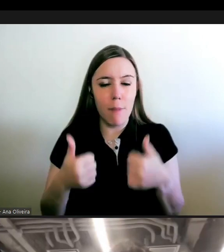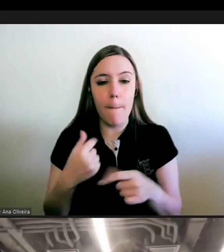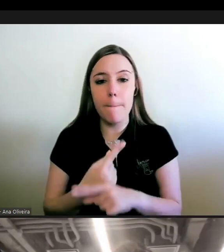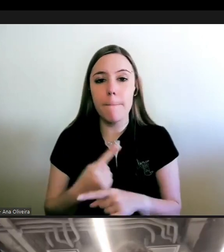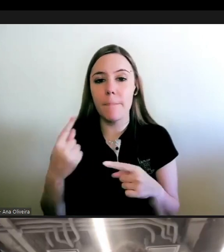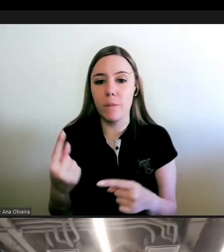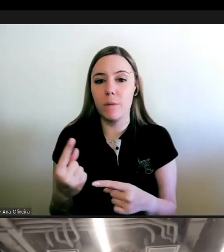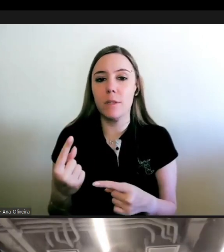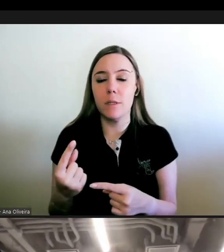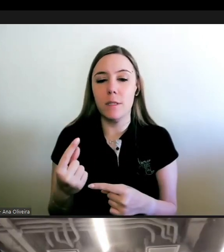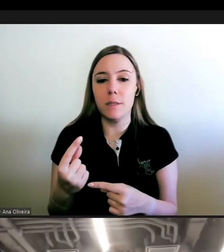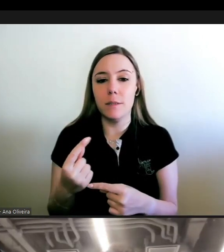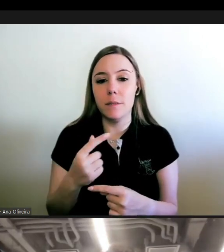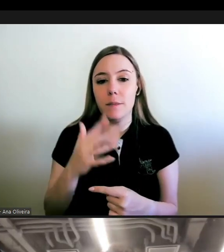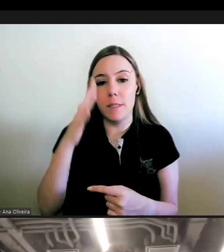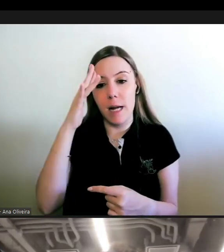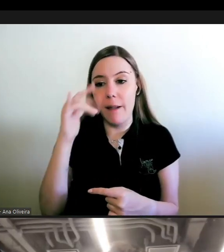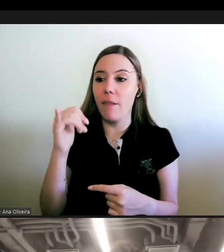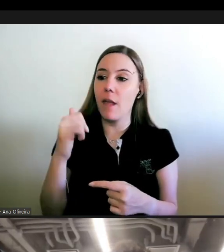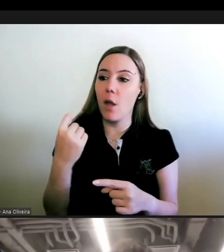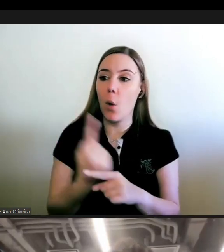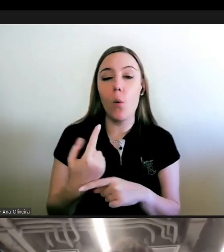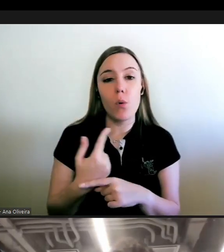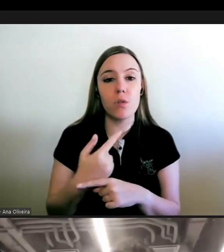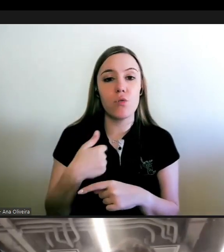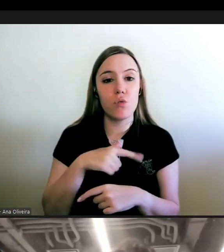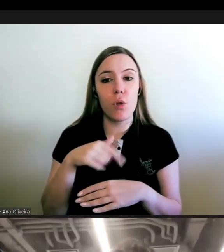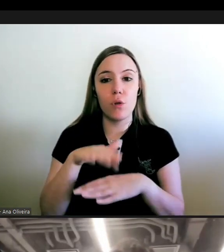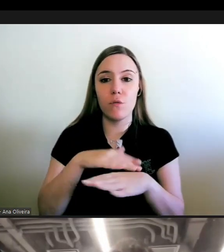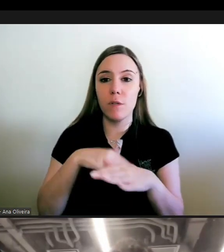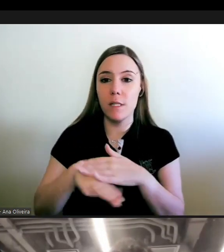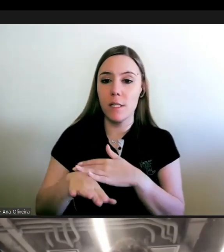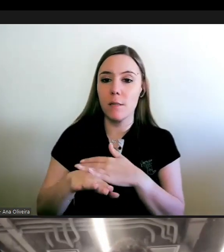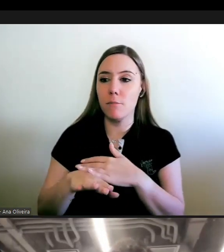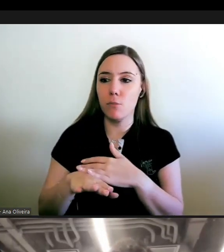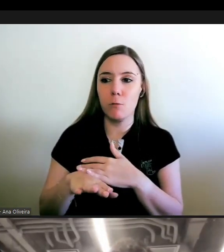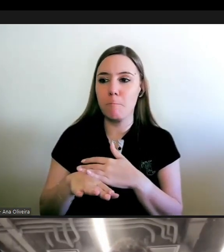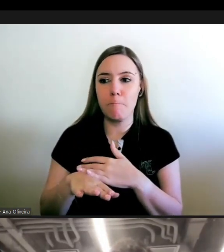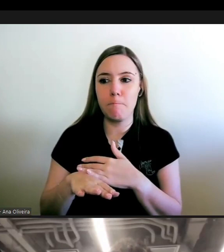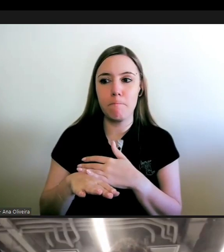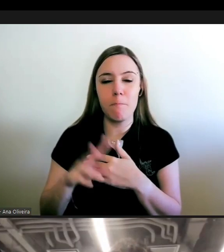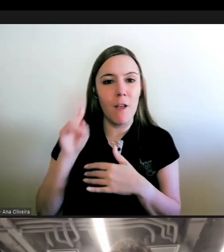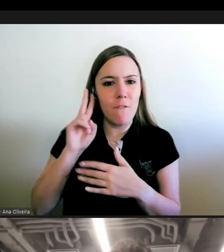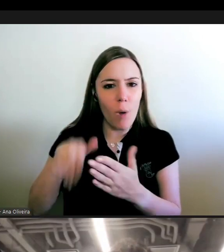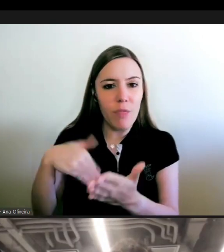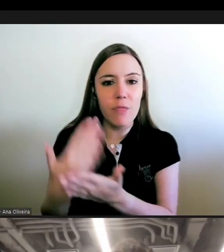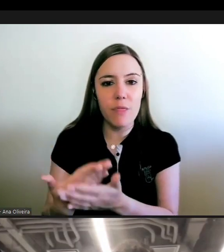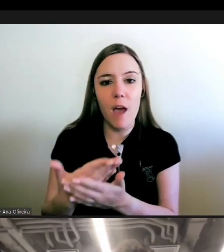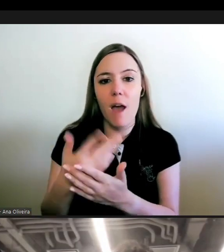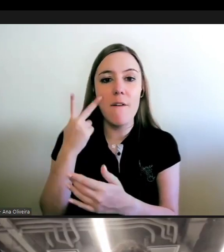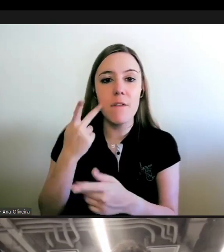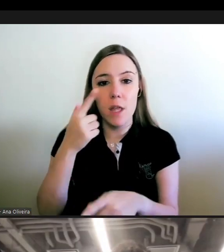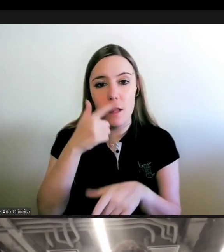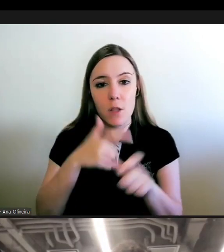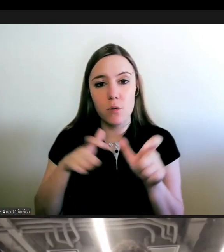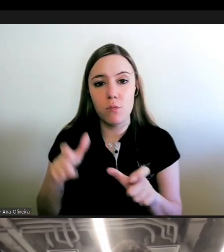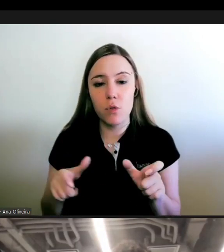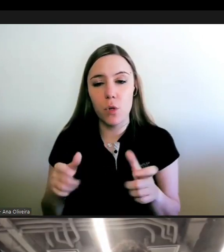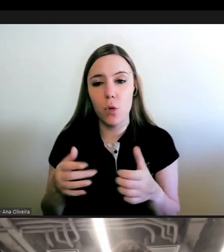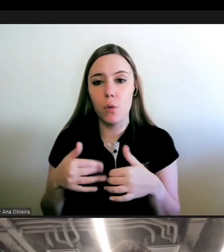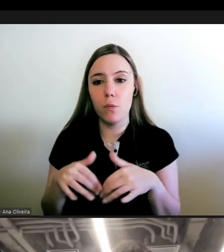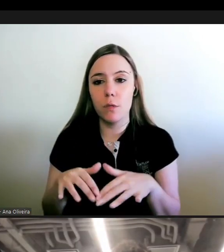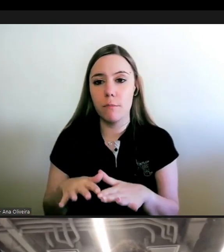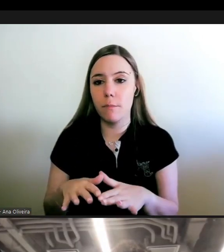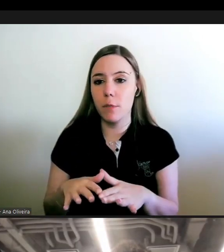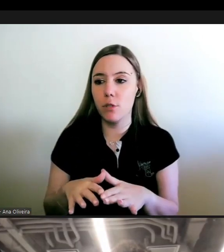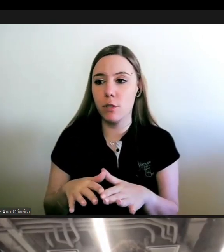ideia de que aquilo que fazemos acrescenta à vida dos cidadãos e não acrescenta de forma necessariamente mensurável,